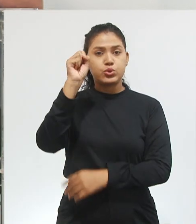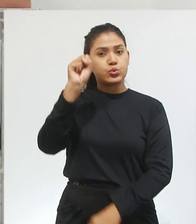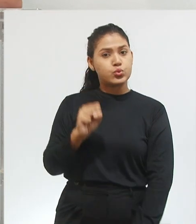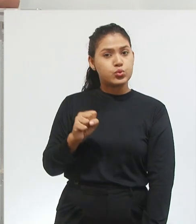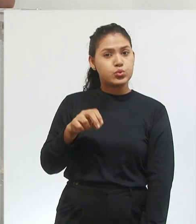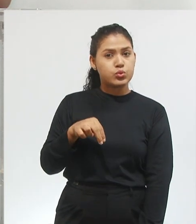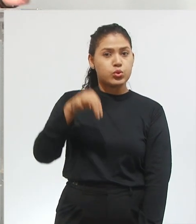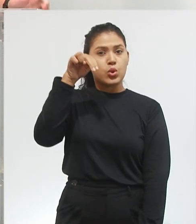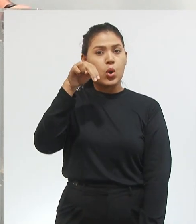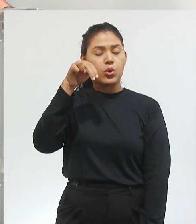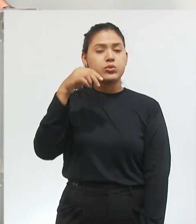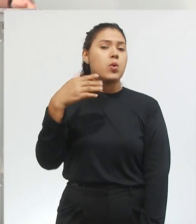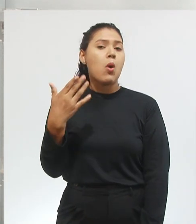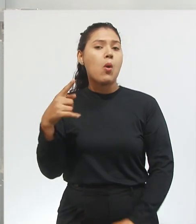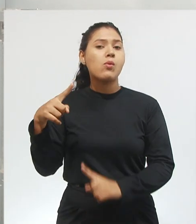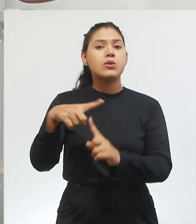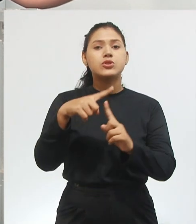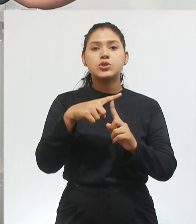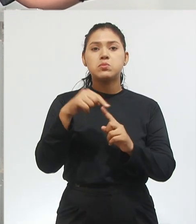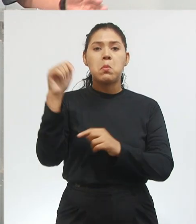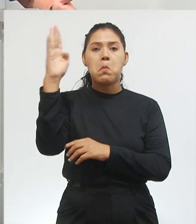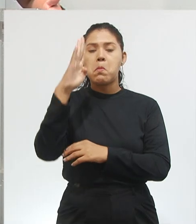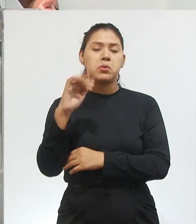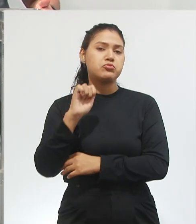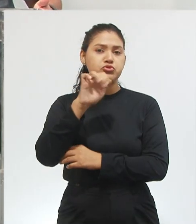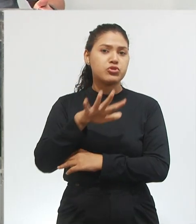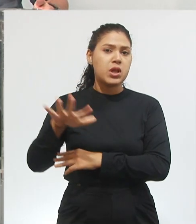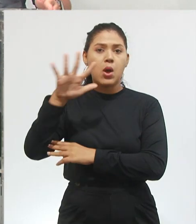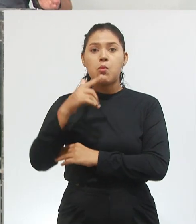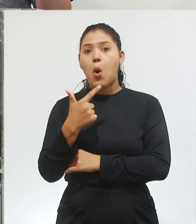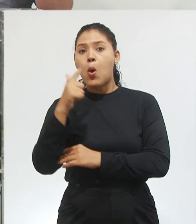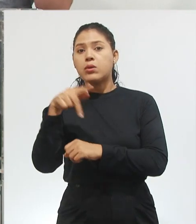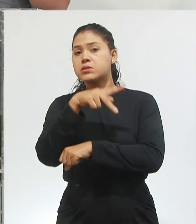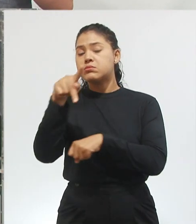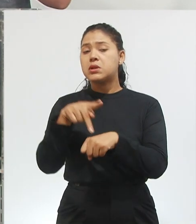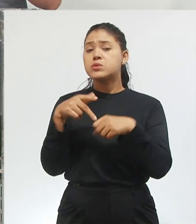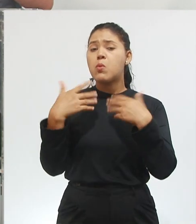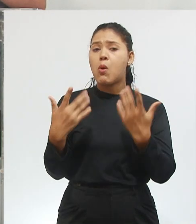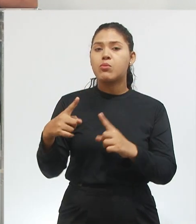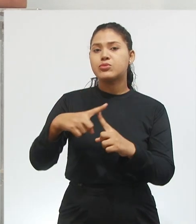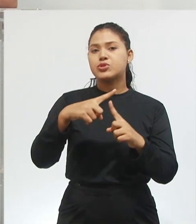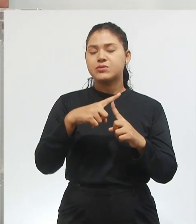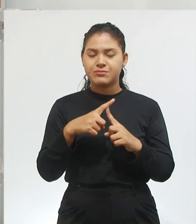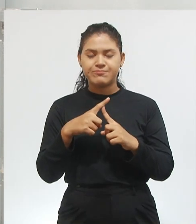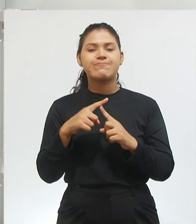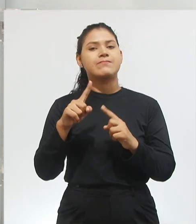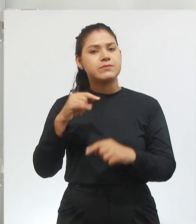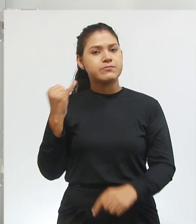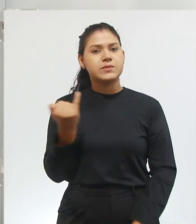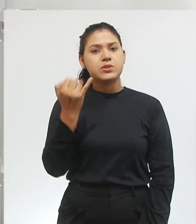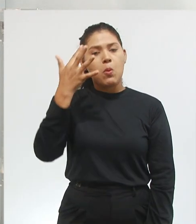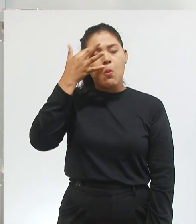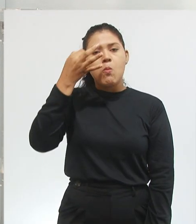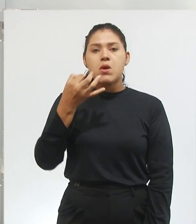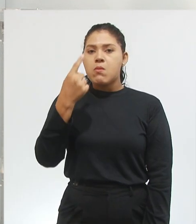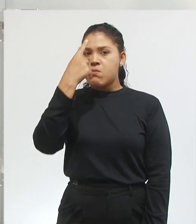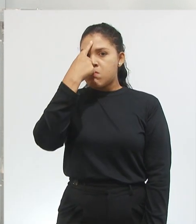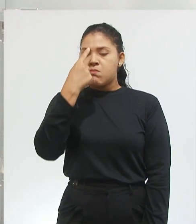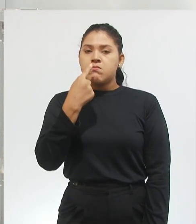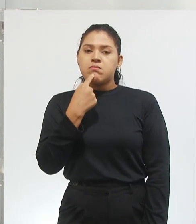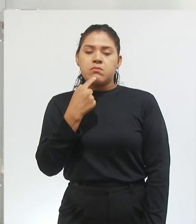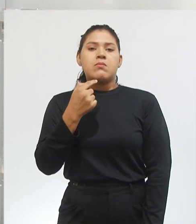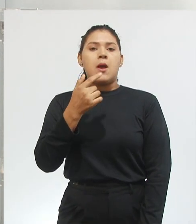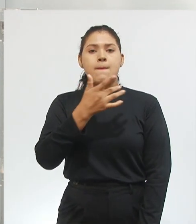região norte enfim do Brasil de outros países então perceba que essa segmentação vai ser